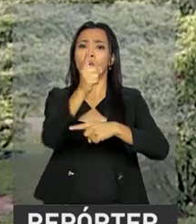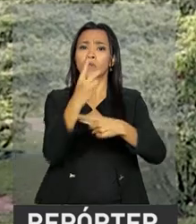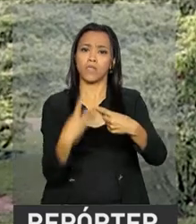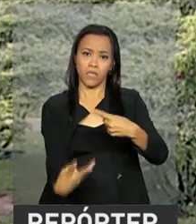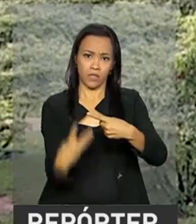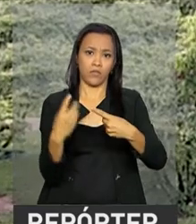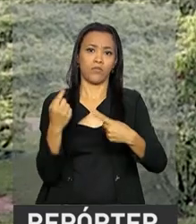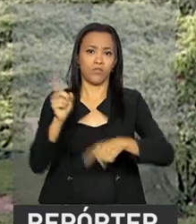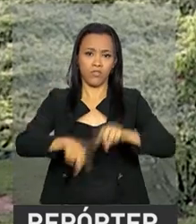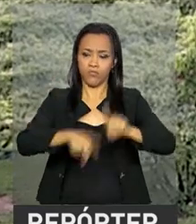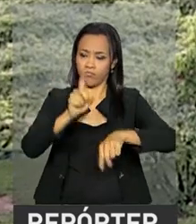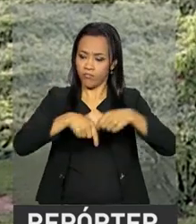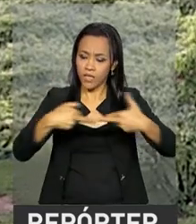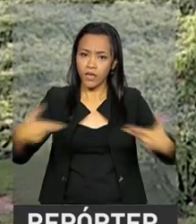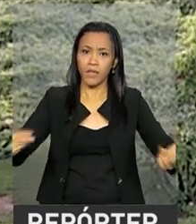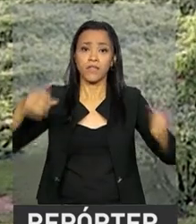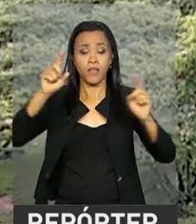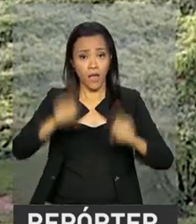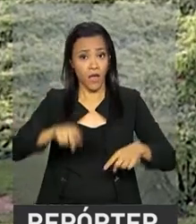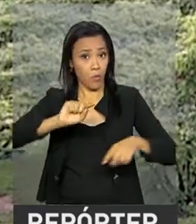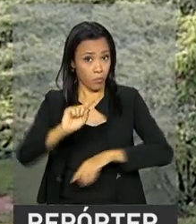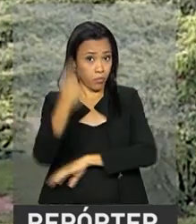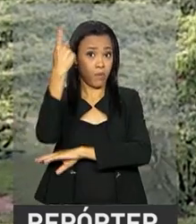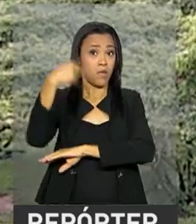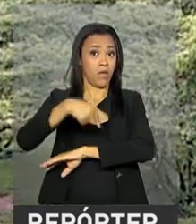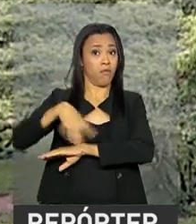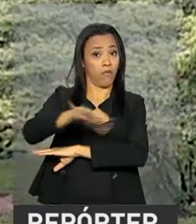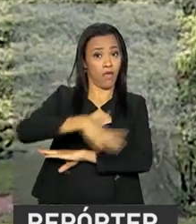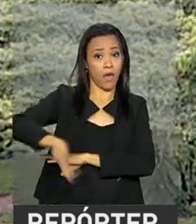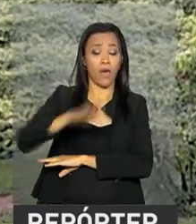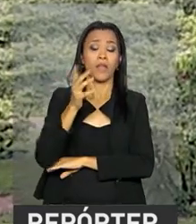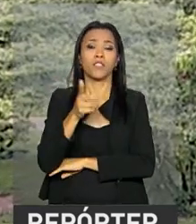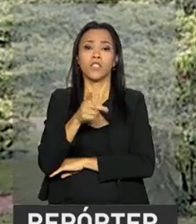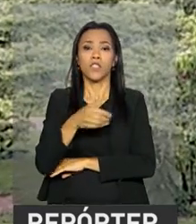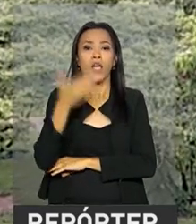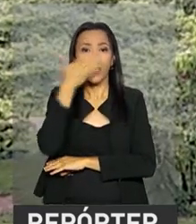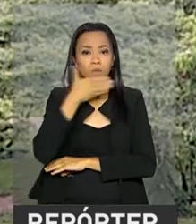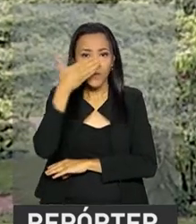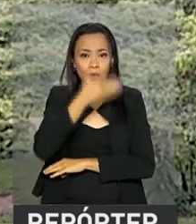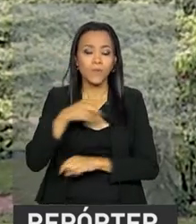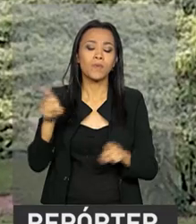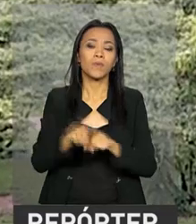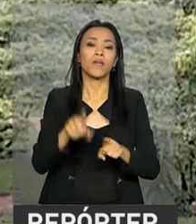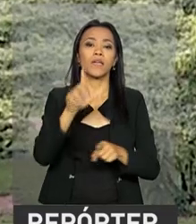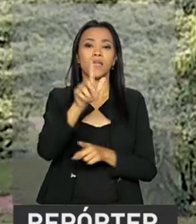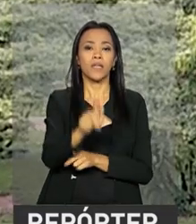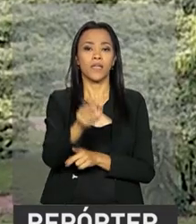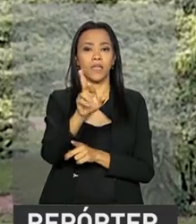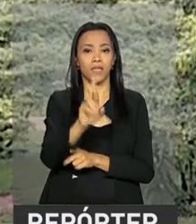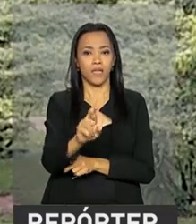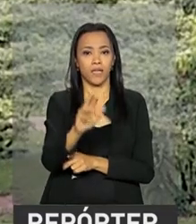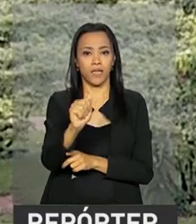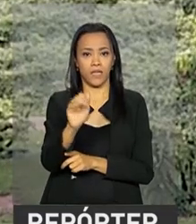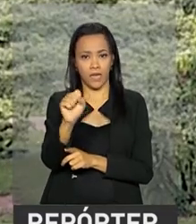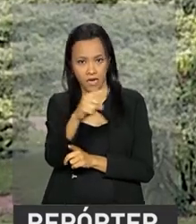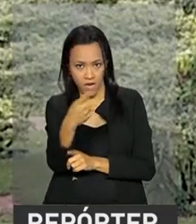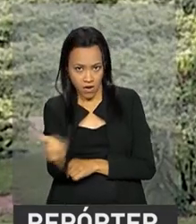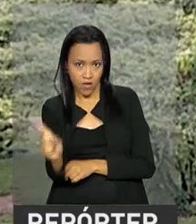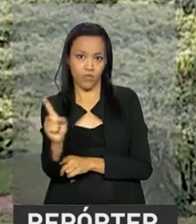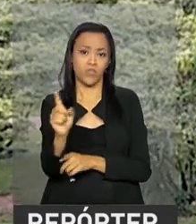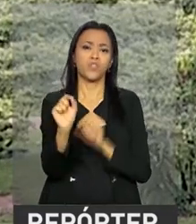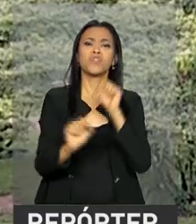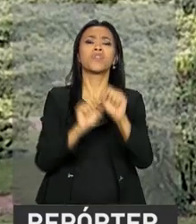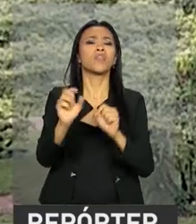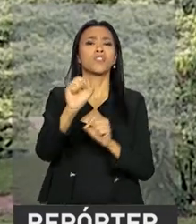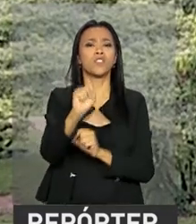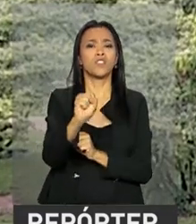país Além disso é o primeiro na exportação de açúcar e de grãos de soja a movimentação acumulada de cargas no